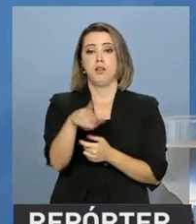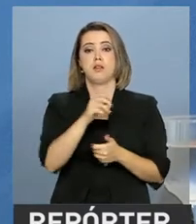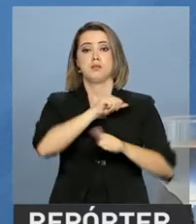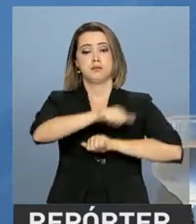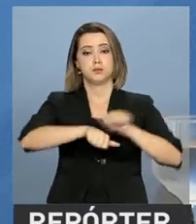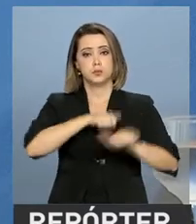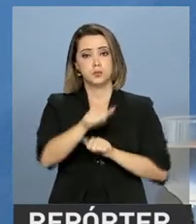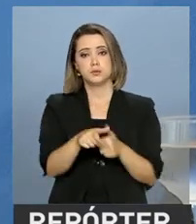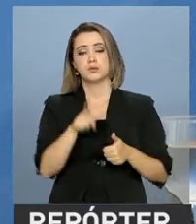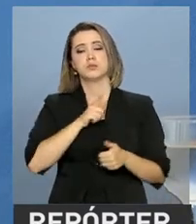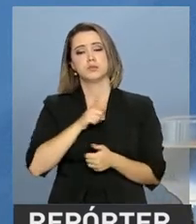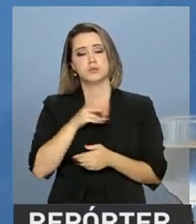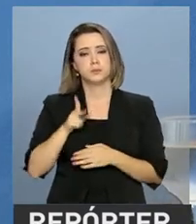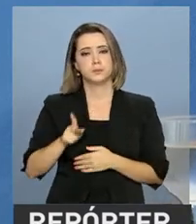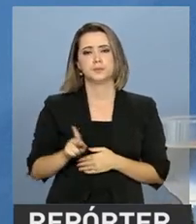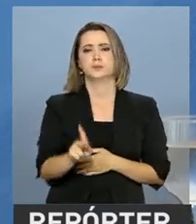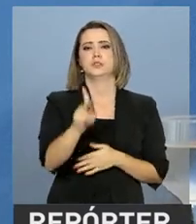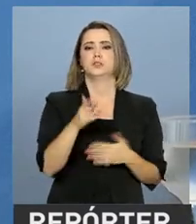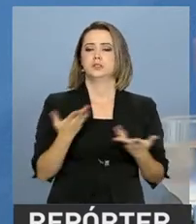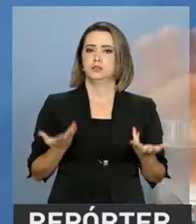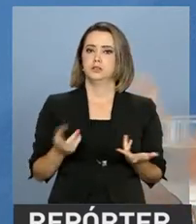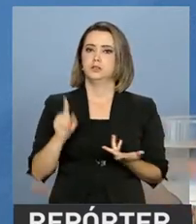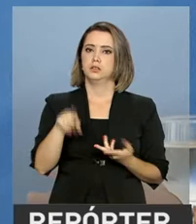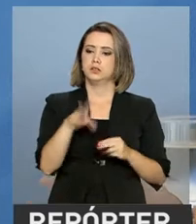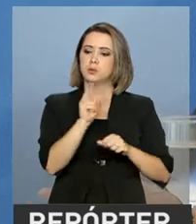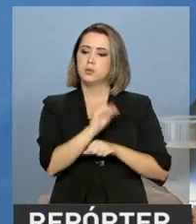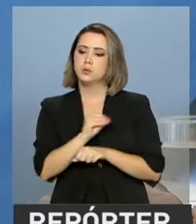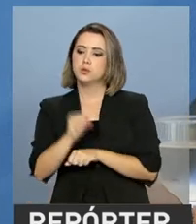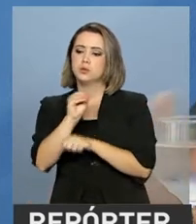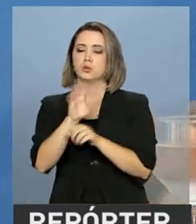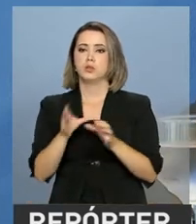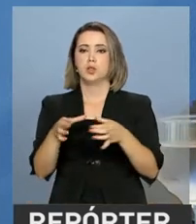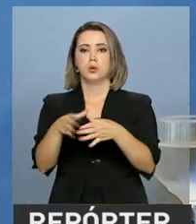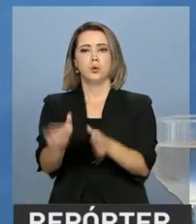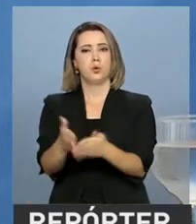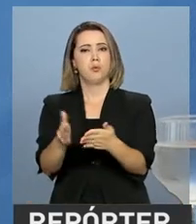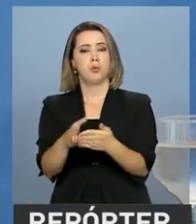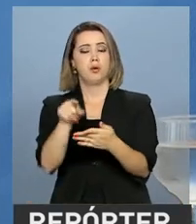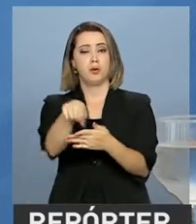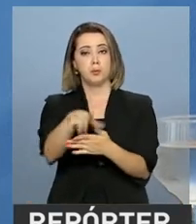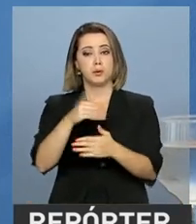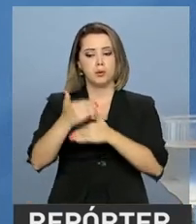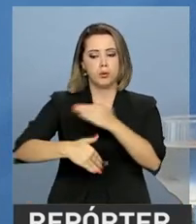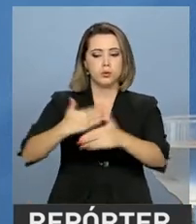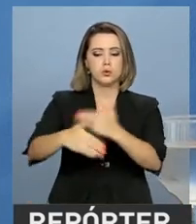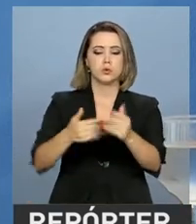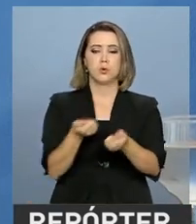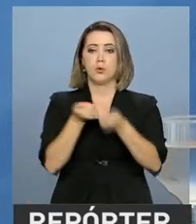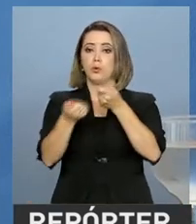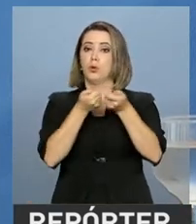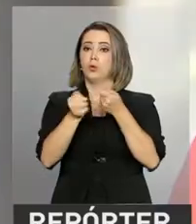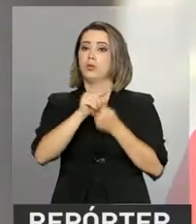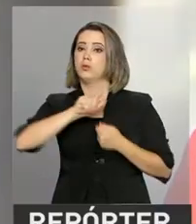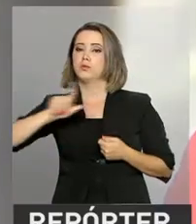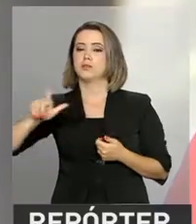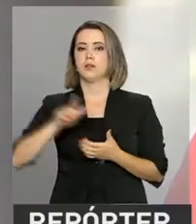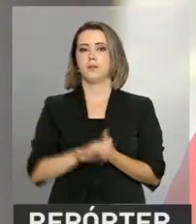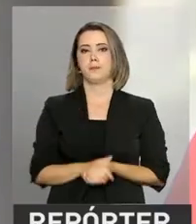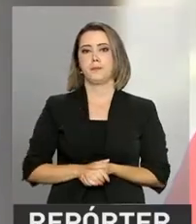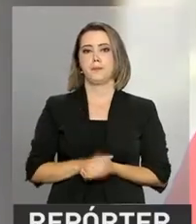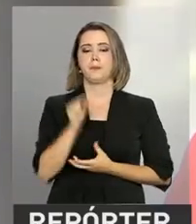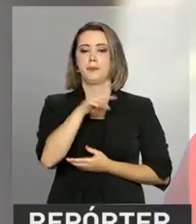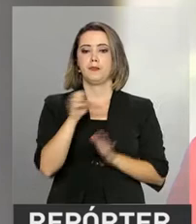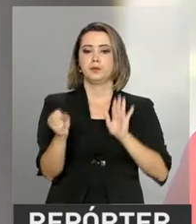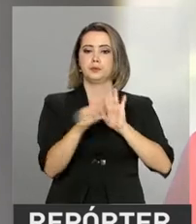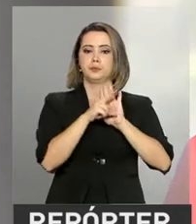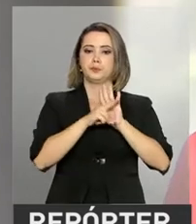tem sempre esse caráter de preservar os mais vulneráveis e manter o ajuste fiscal a reforma da previdência